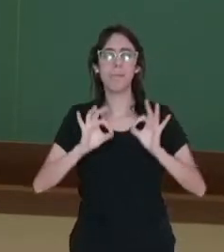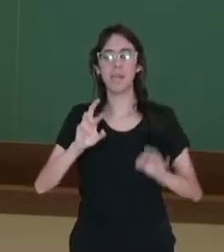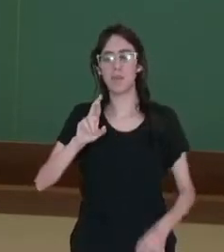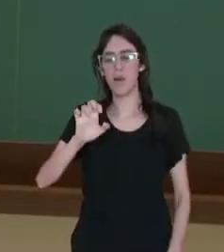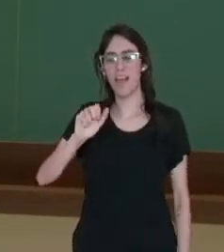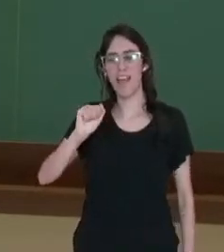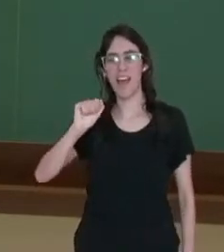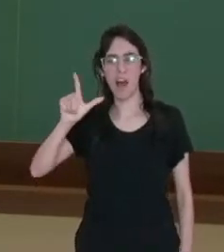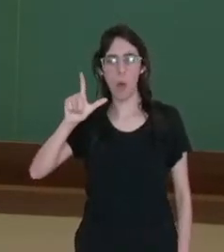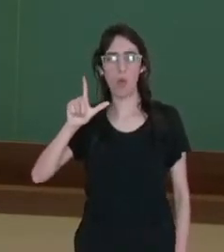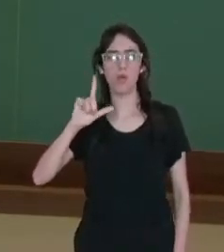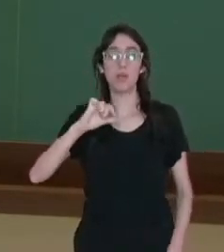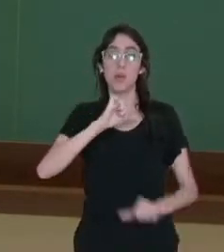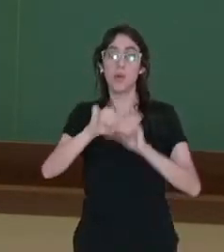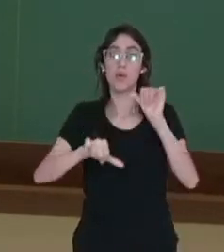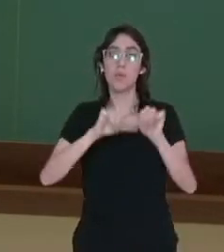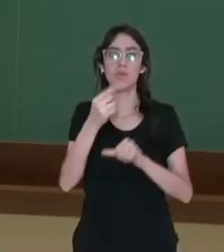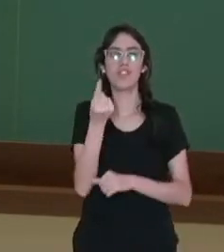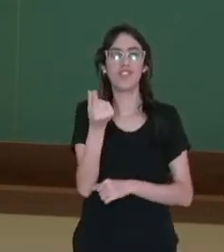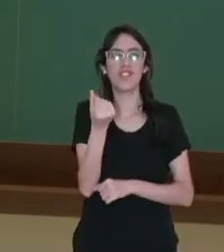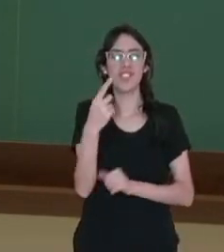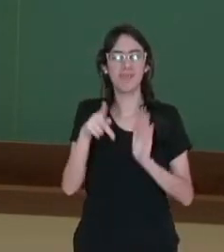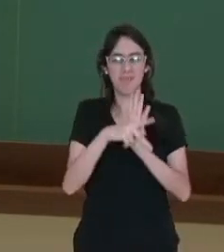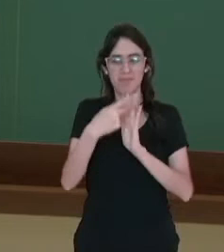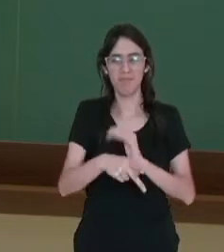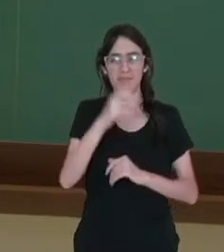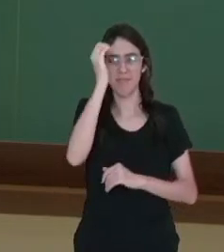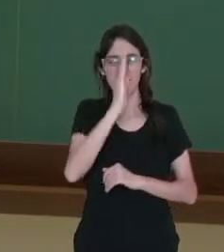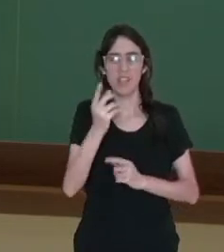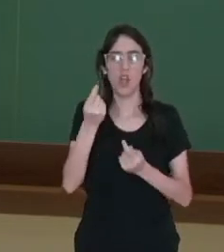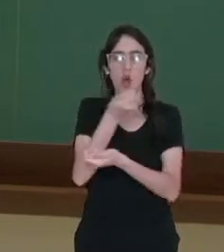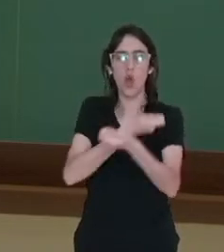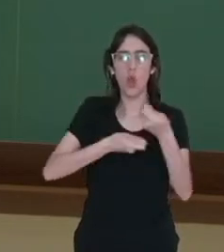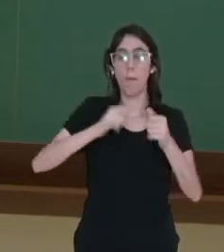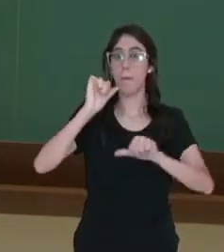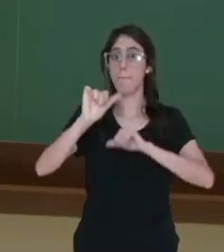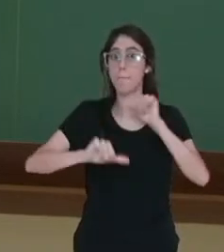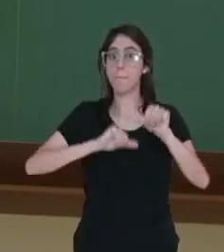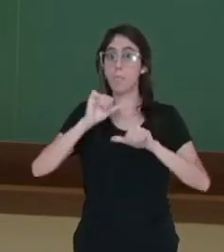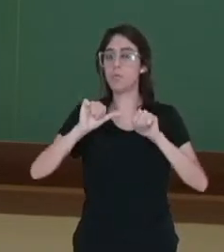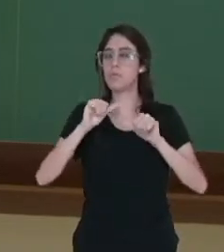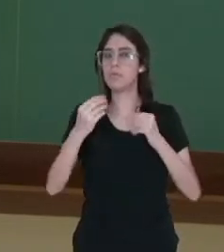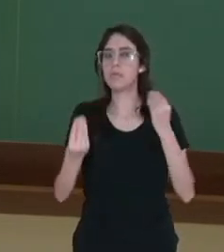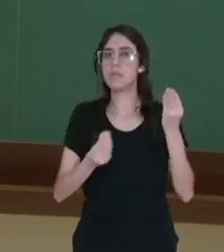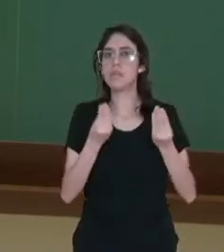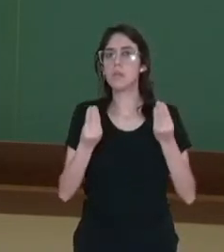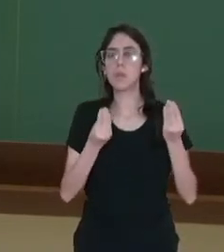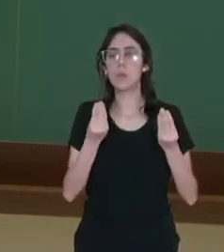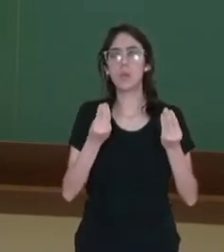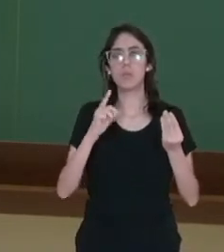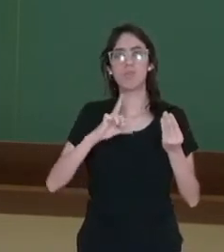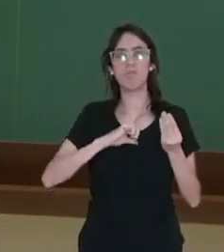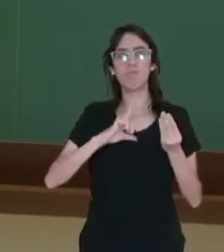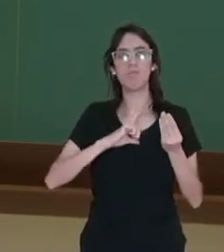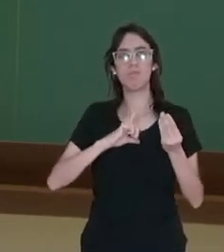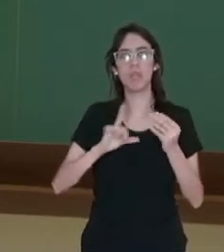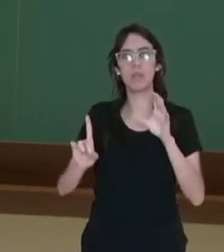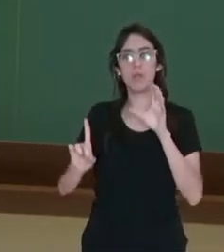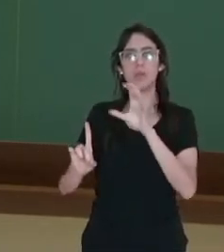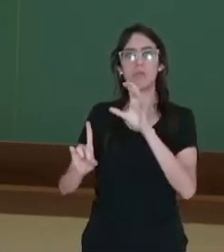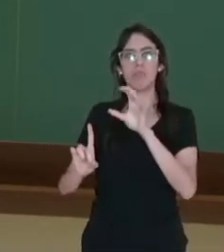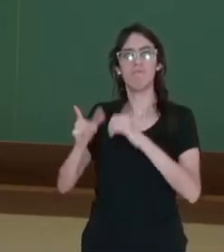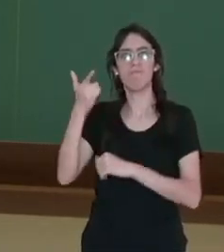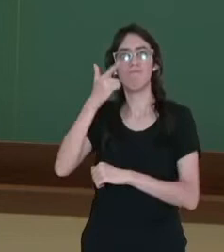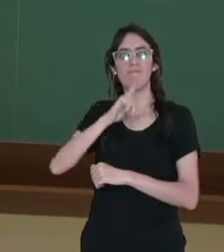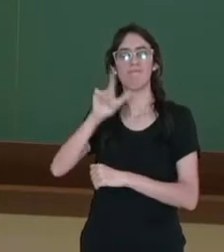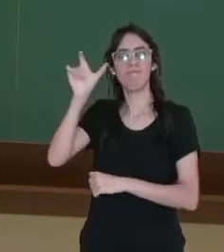uma mudança na moeda, no pacote econômico brasileiro, contribuiu para a eleição de Fernando